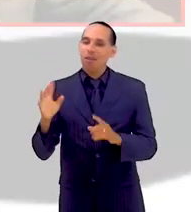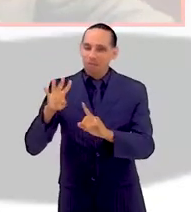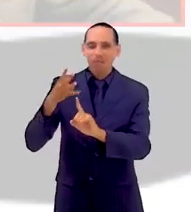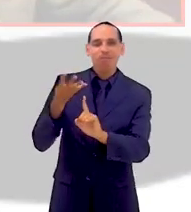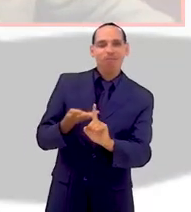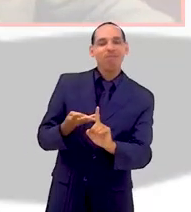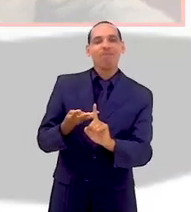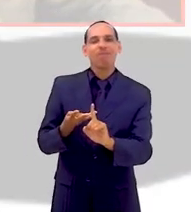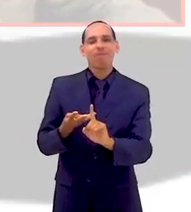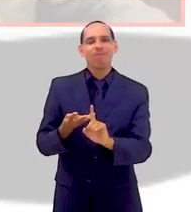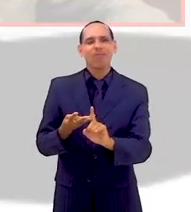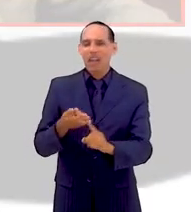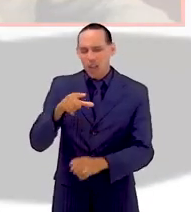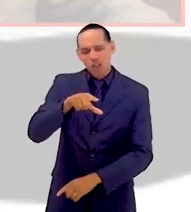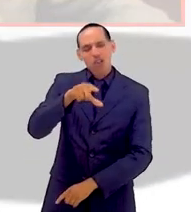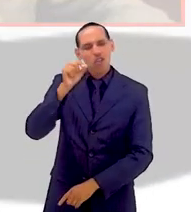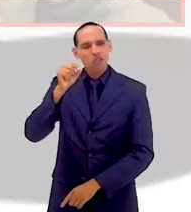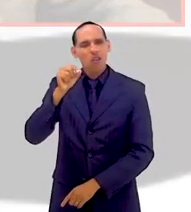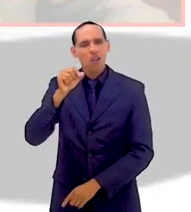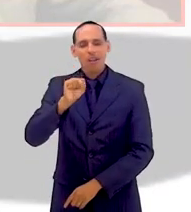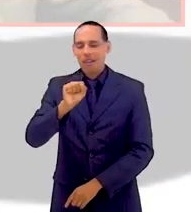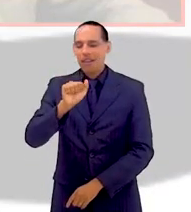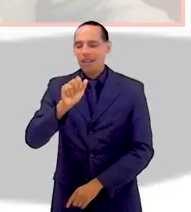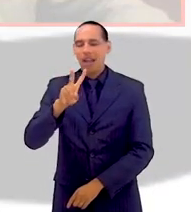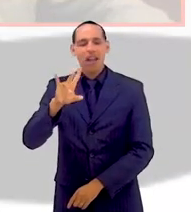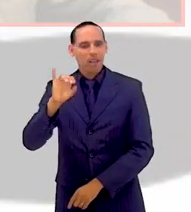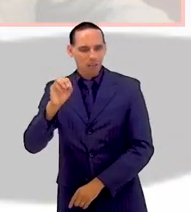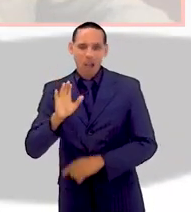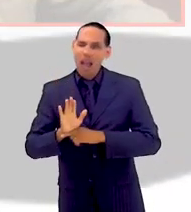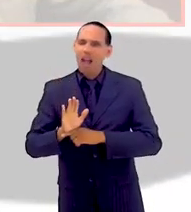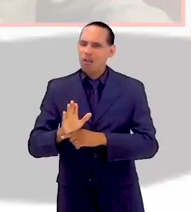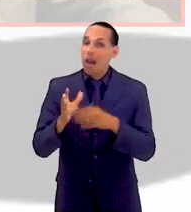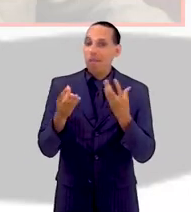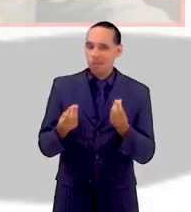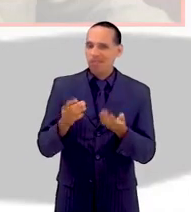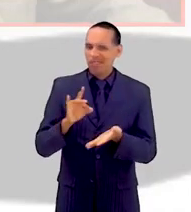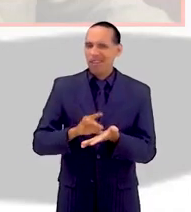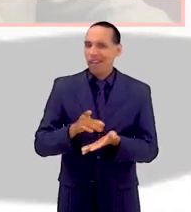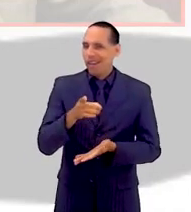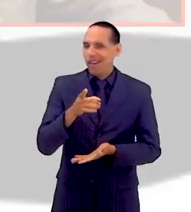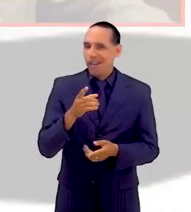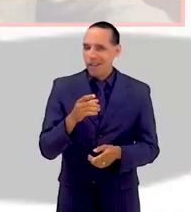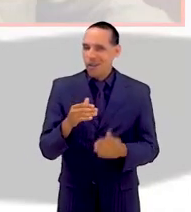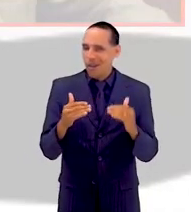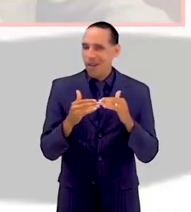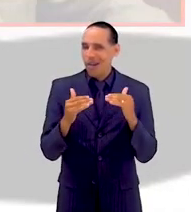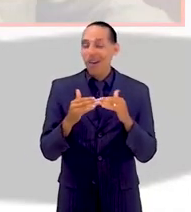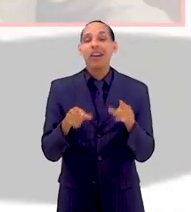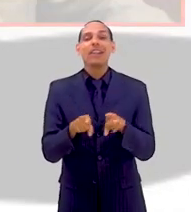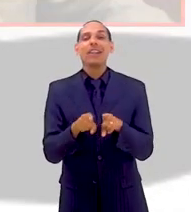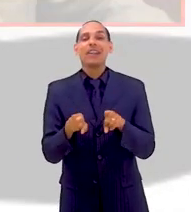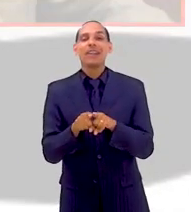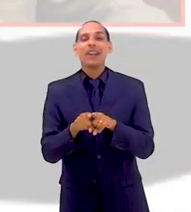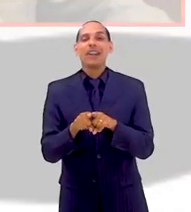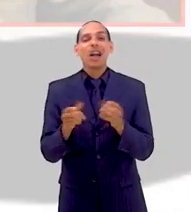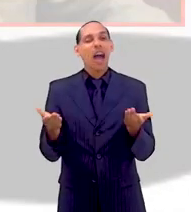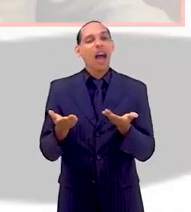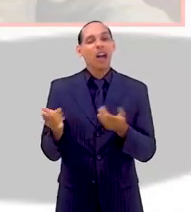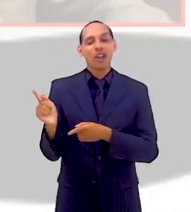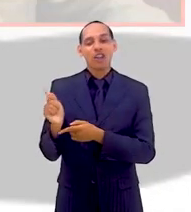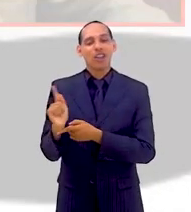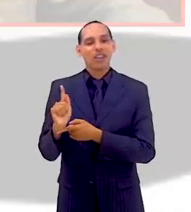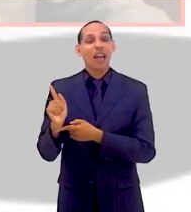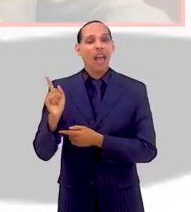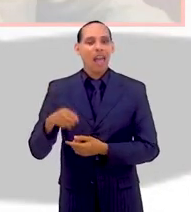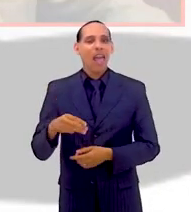o senhor não acha que a escolha desse nome contribuiu em muito? E depois nós vamos passar também para o gestor, para a gestora atual, né,